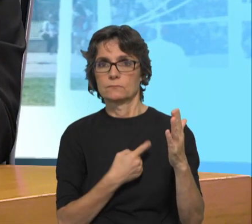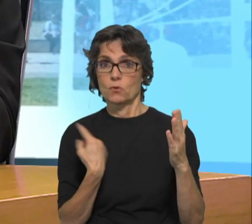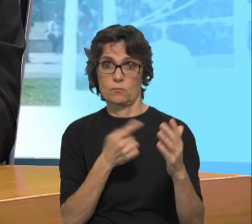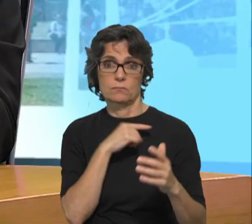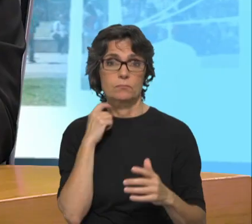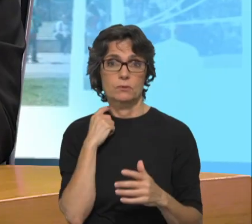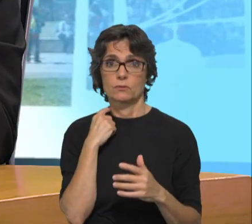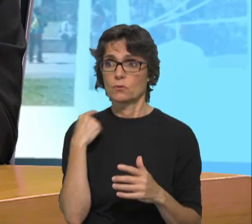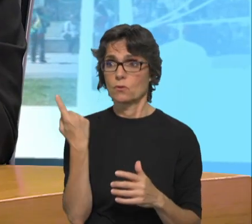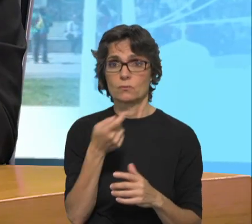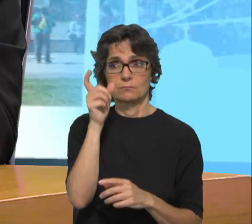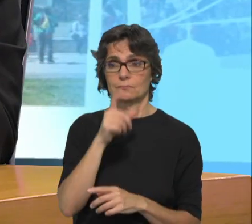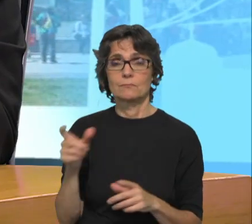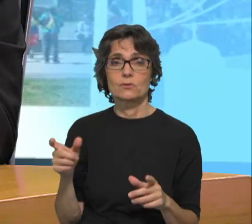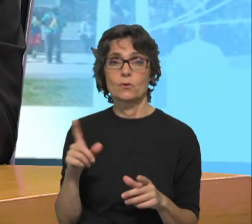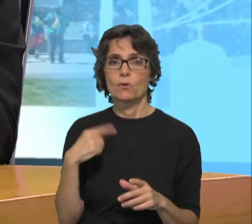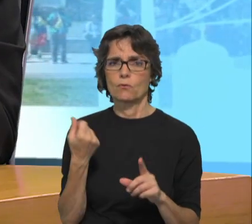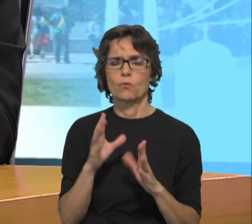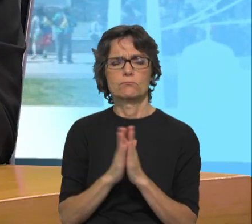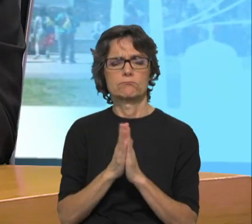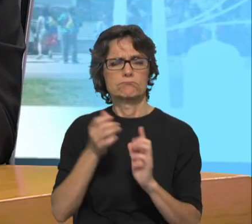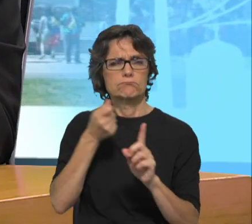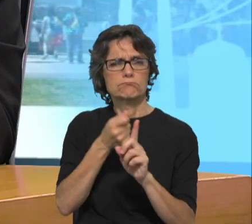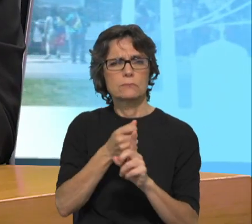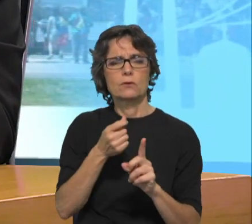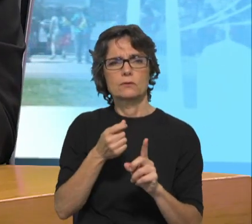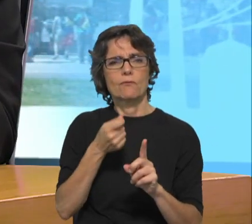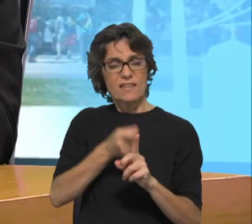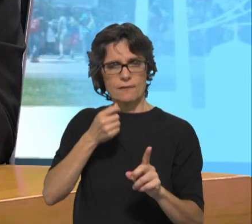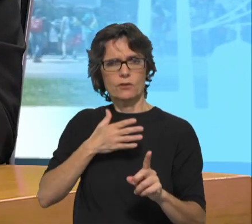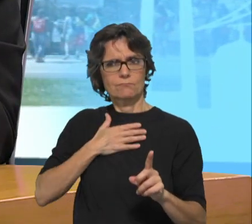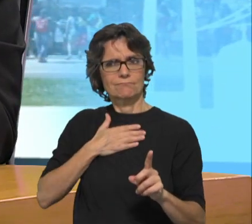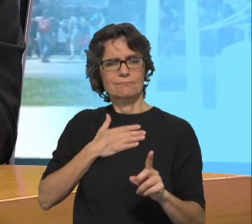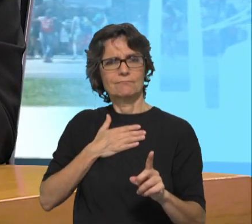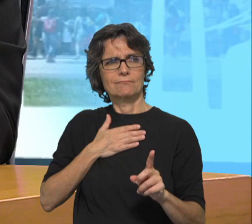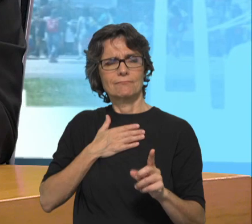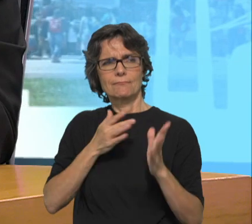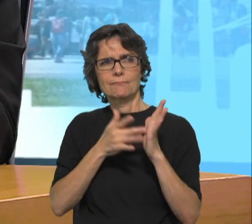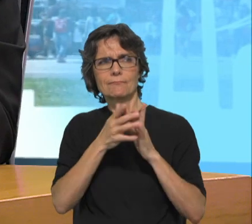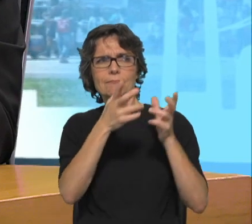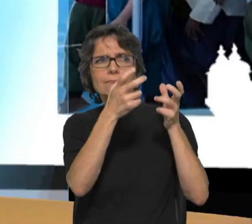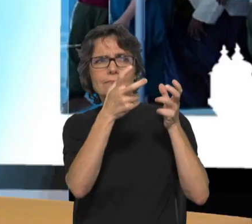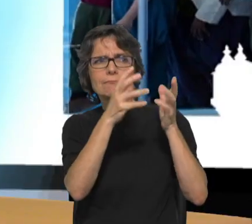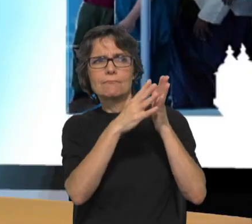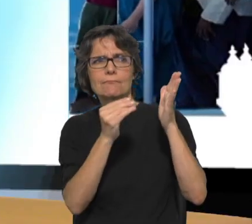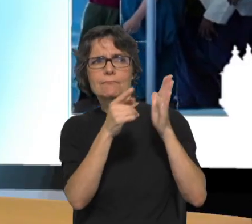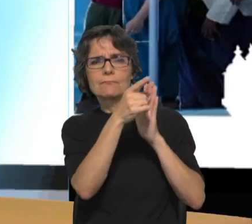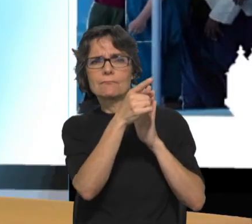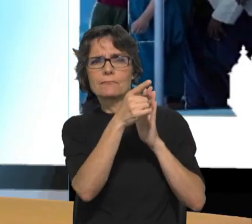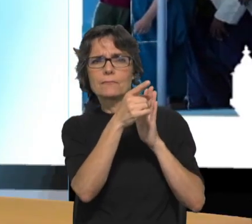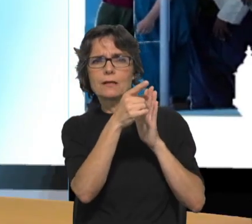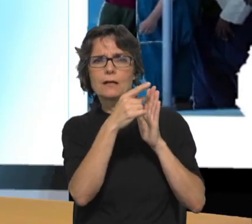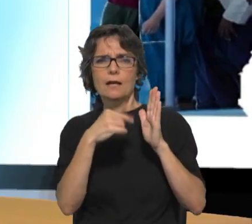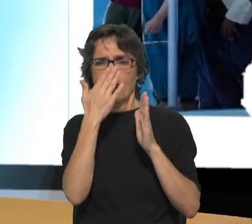desafio também para nós como Igreja de olharmos para Jesus e percebermos qual é o modo de estarmos neste mundo e também